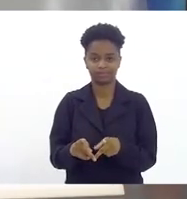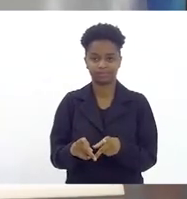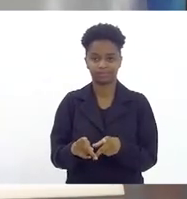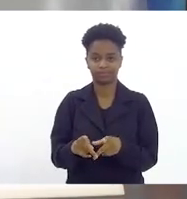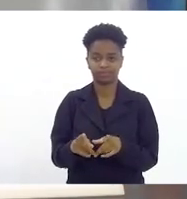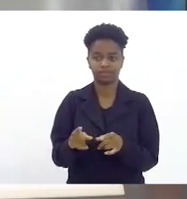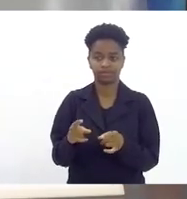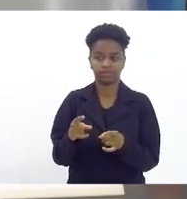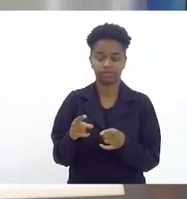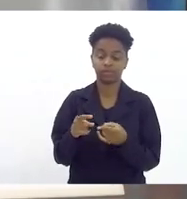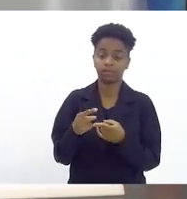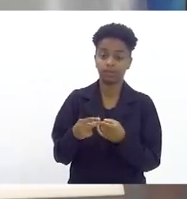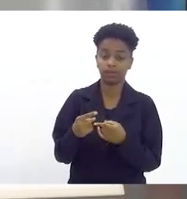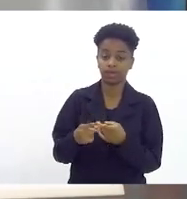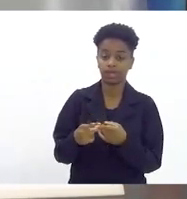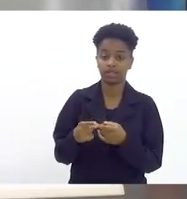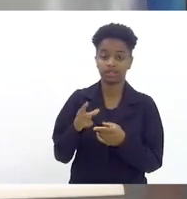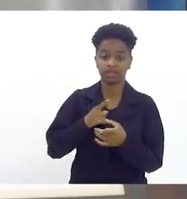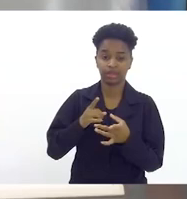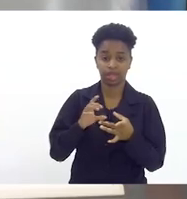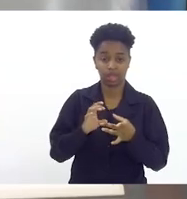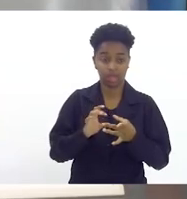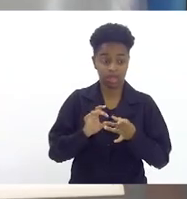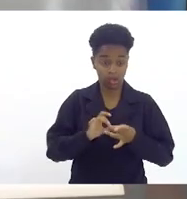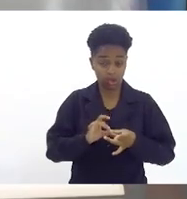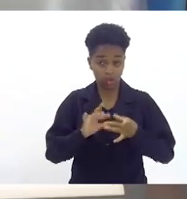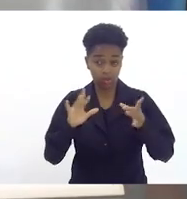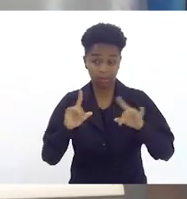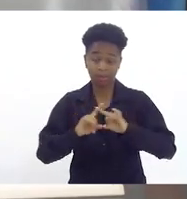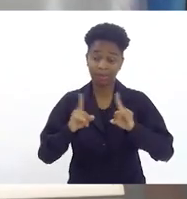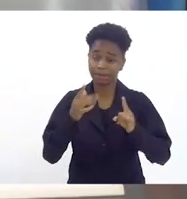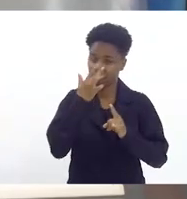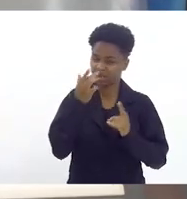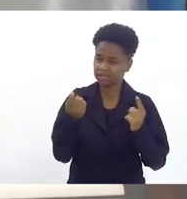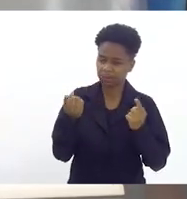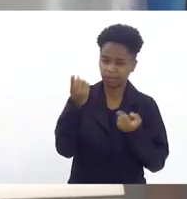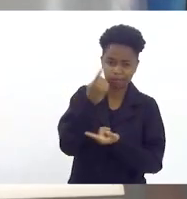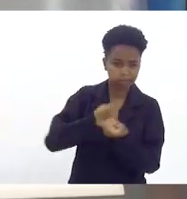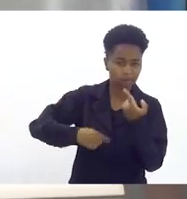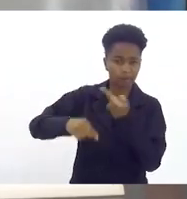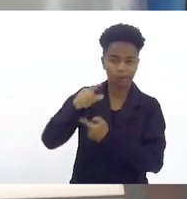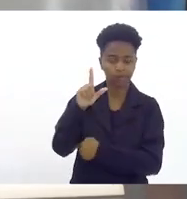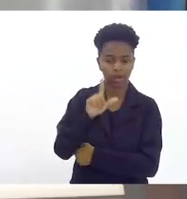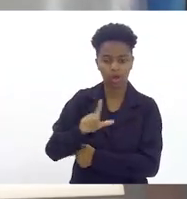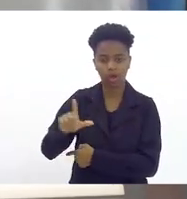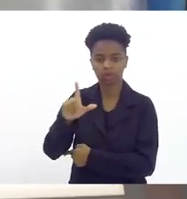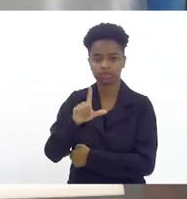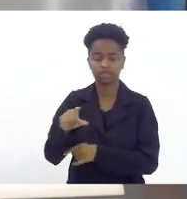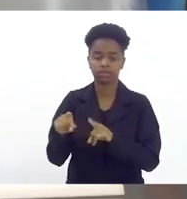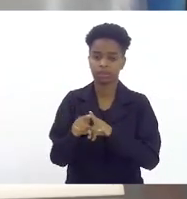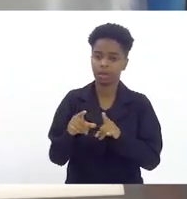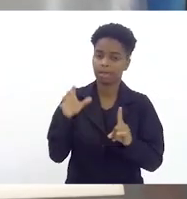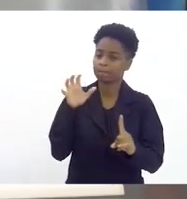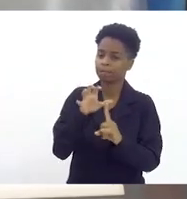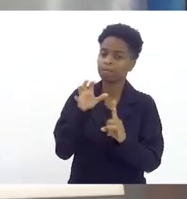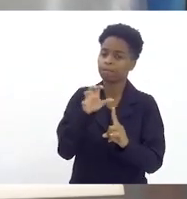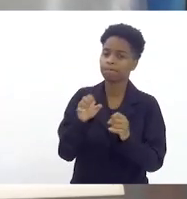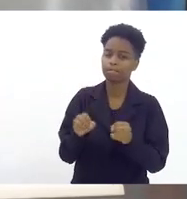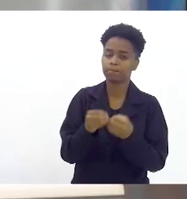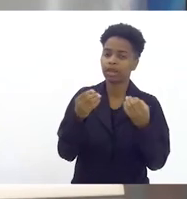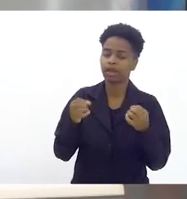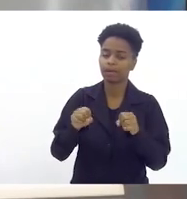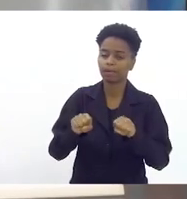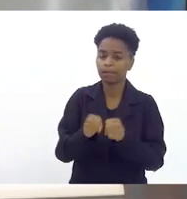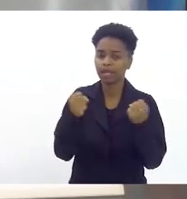entregue através da concessão mas há uma reversão brutal Da Lógica que impacta muito negativamente